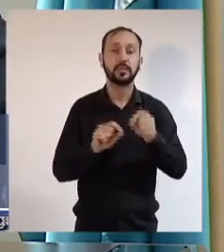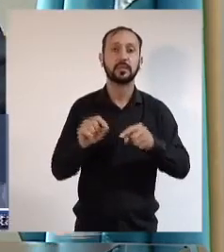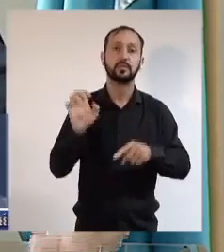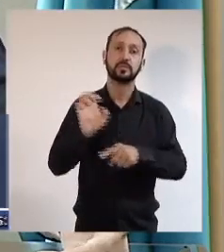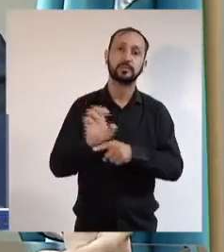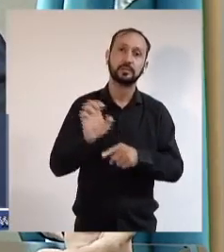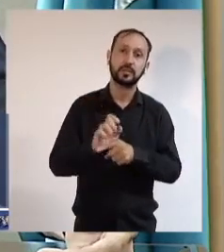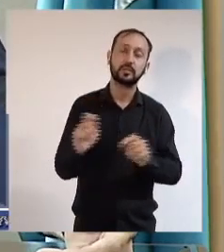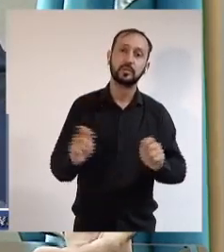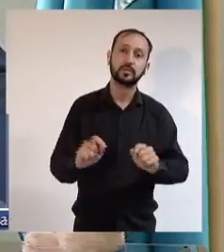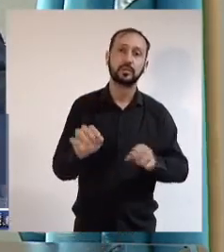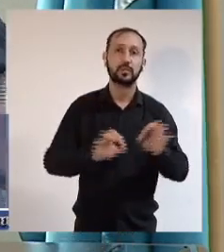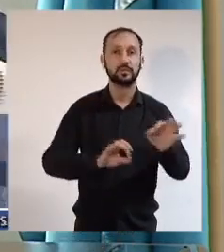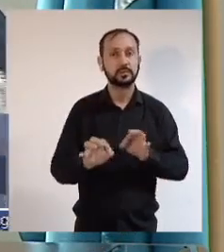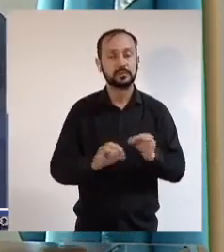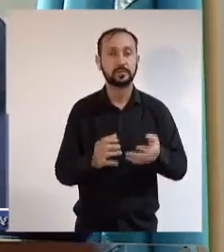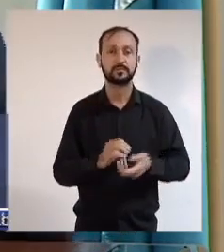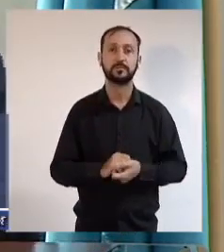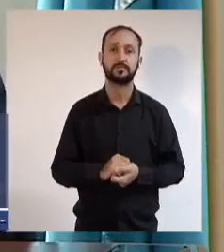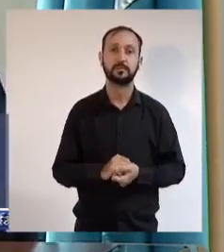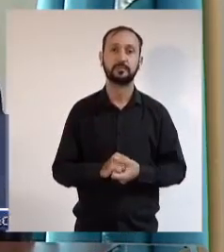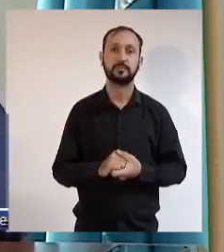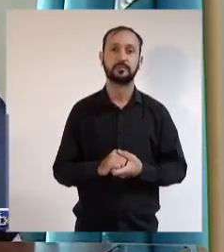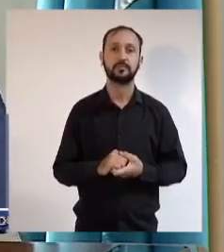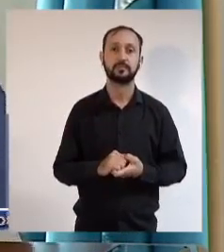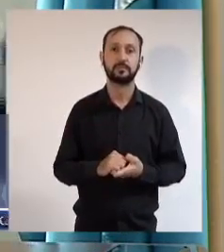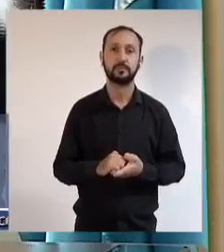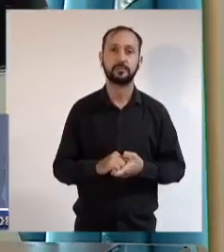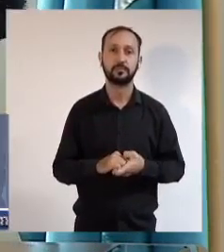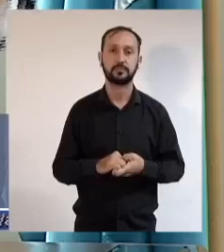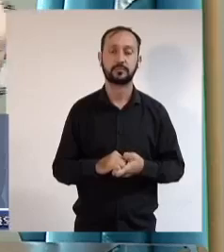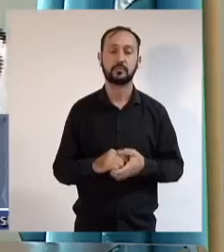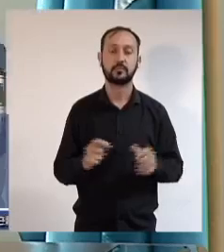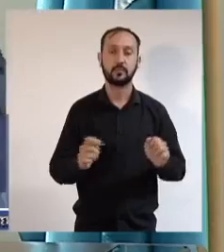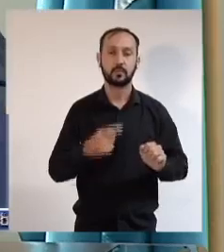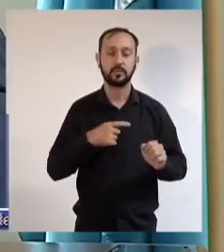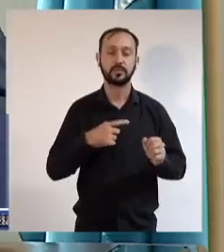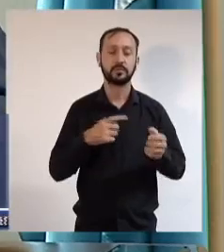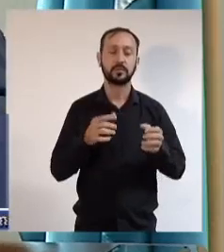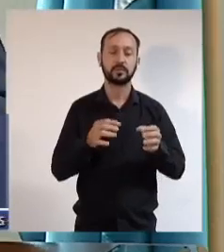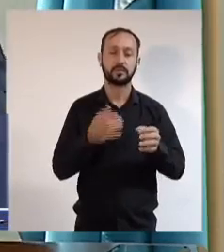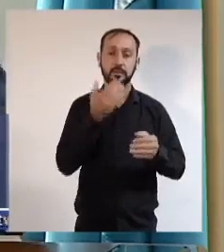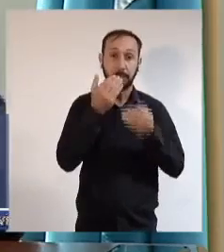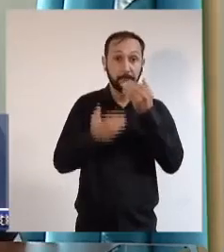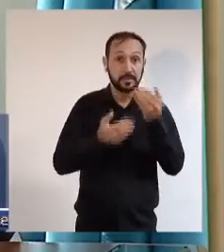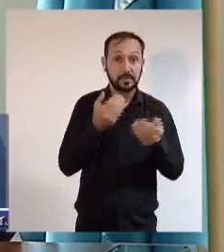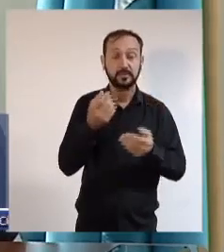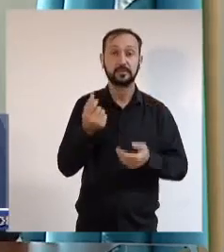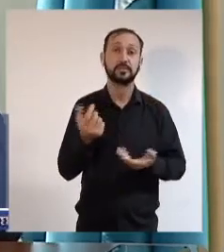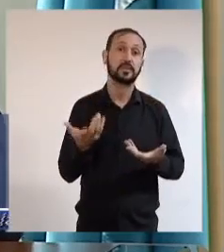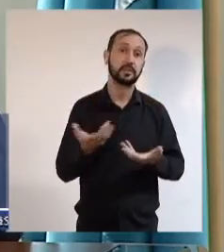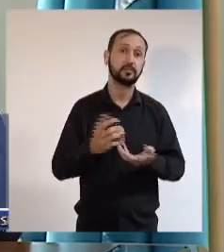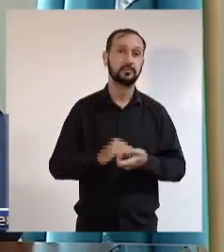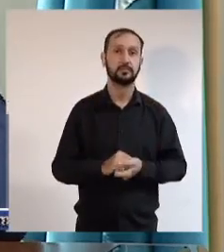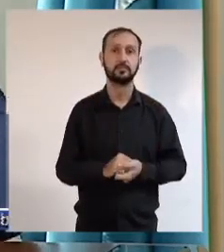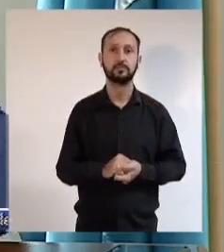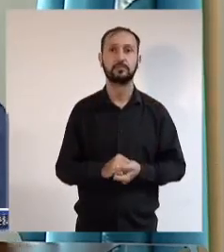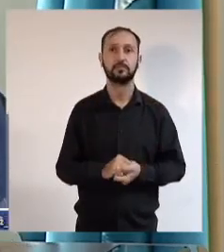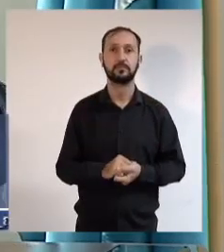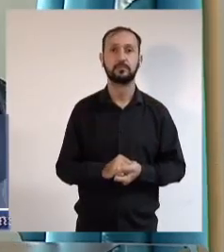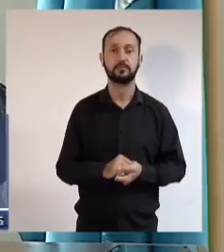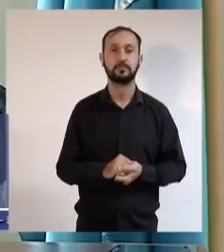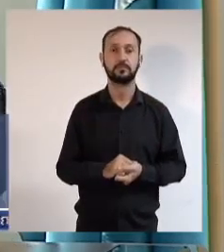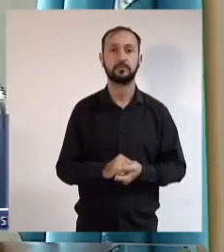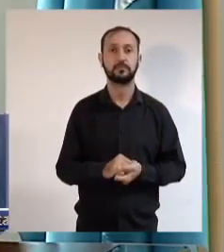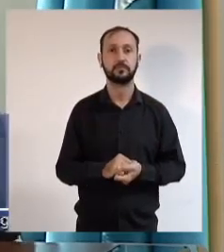pode dizer quanto a isso aí já está sendo estado não está como então